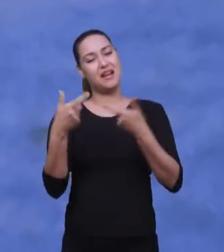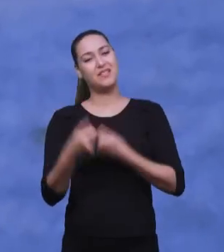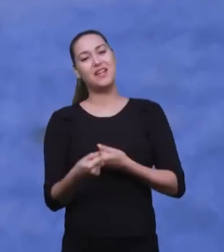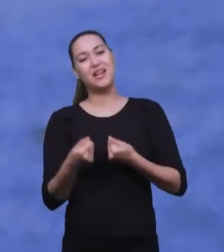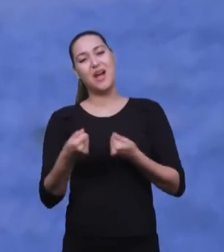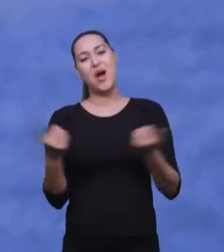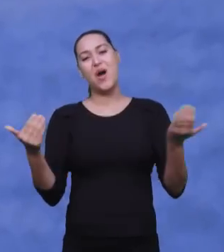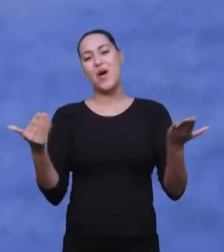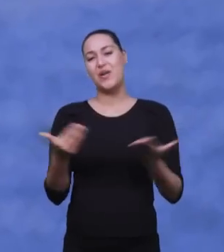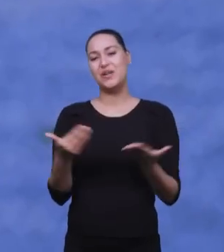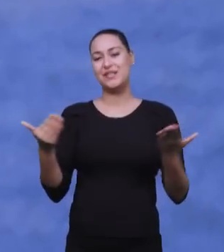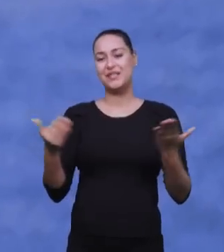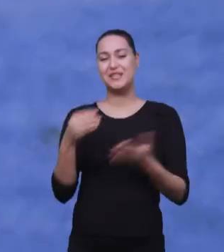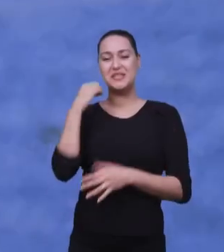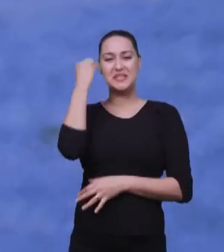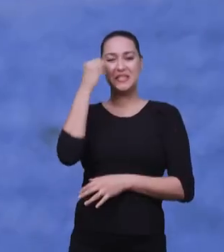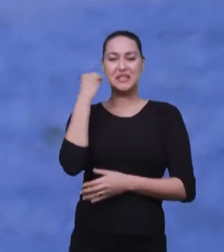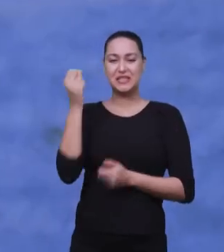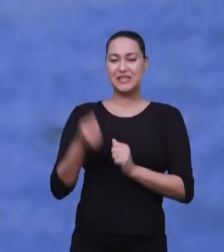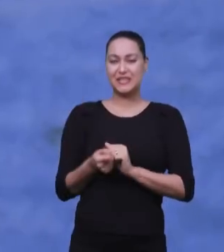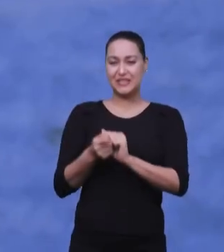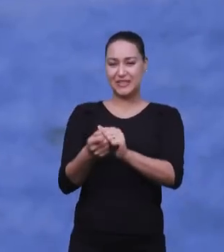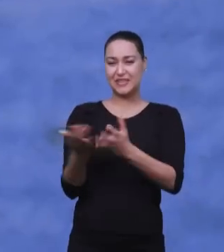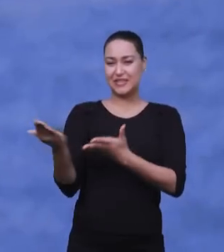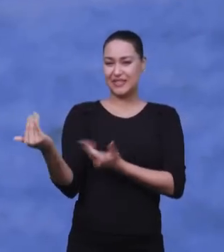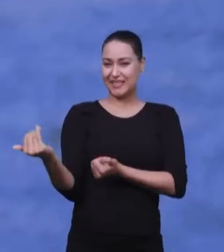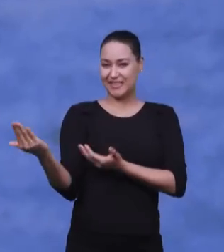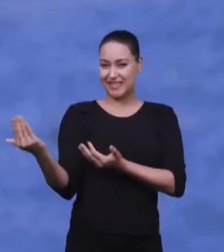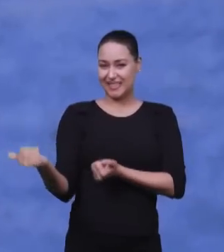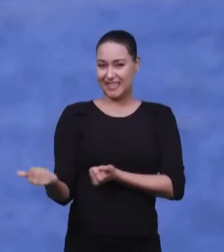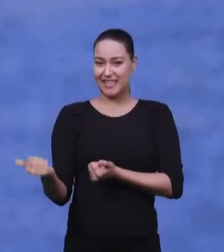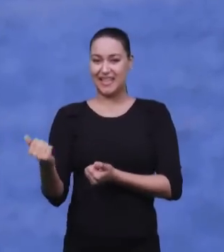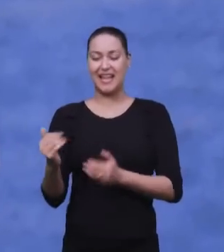junto com os jovens. A Igreja Maranata, eu tenho dito isso